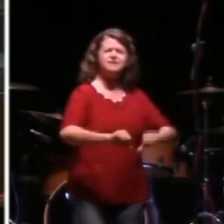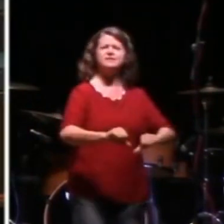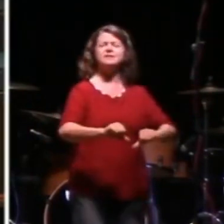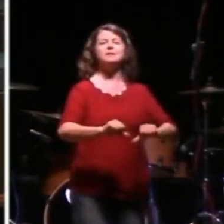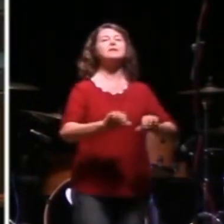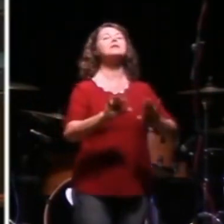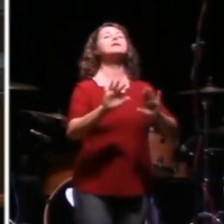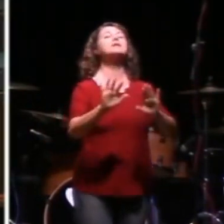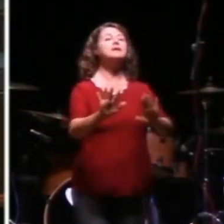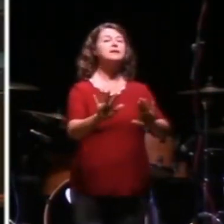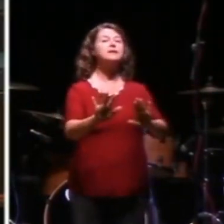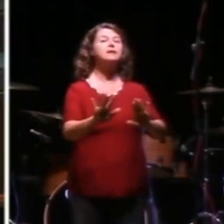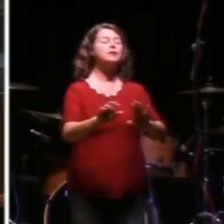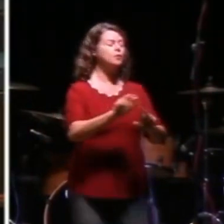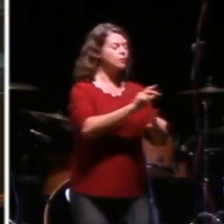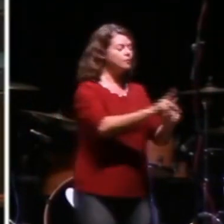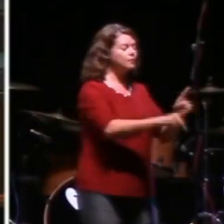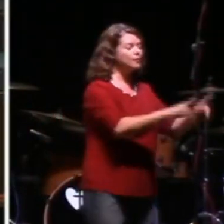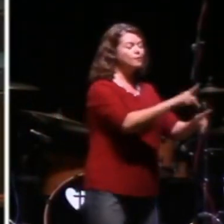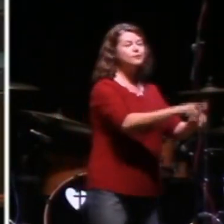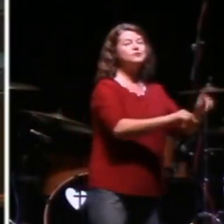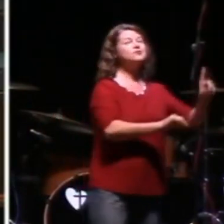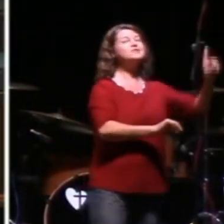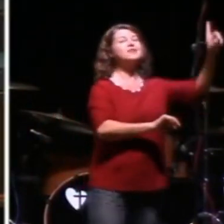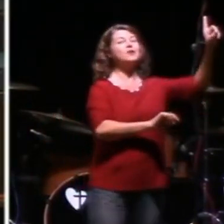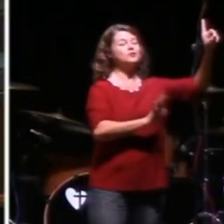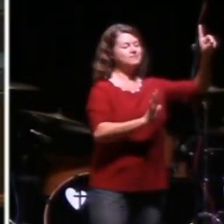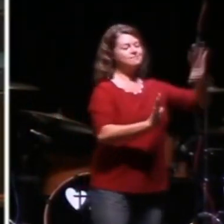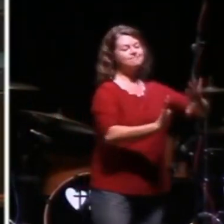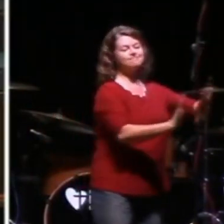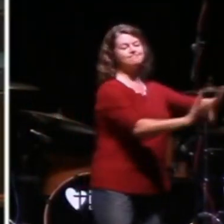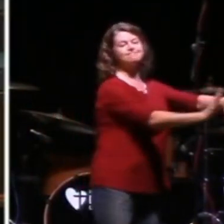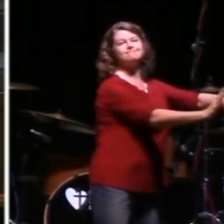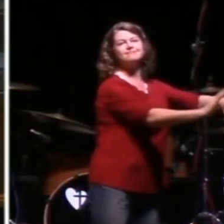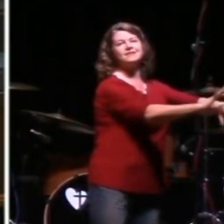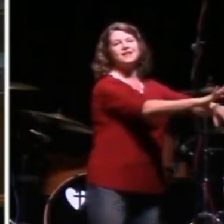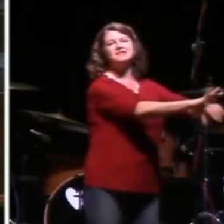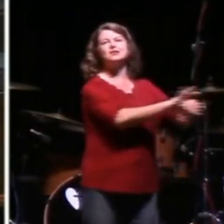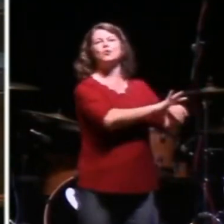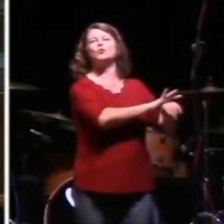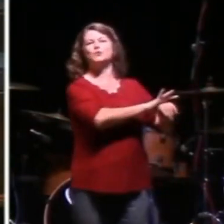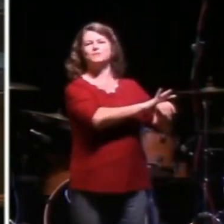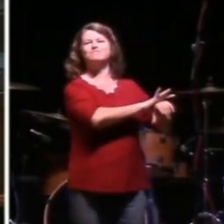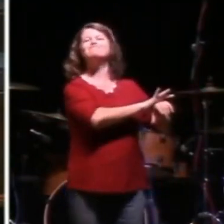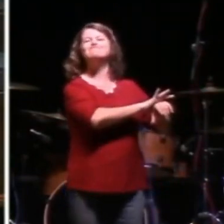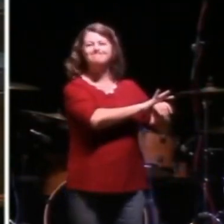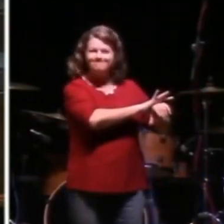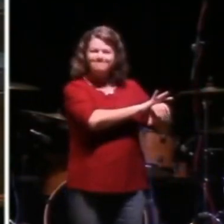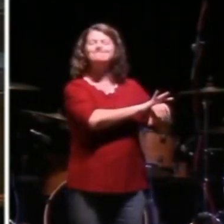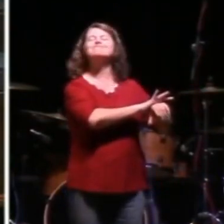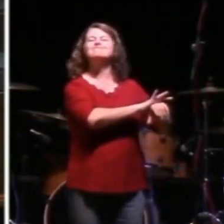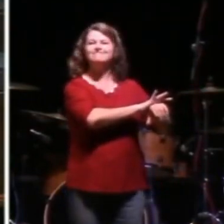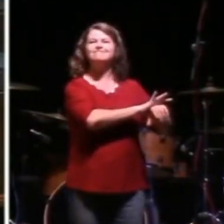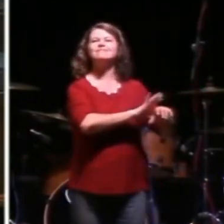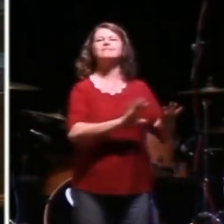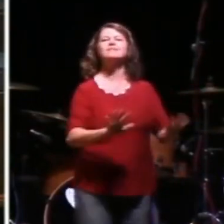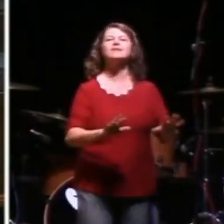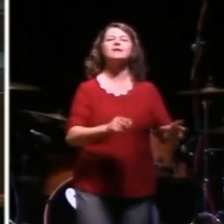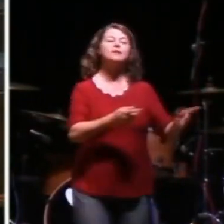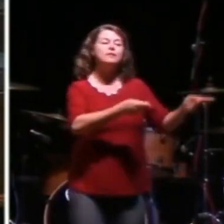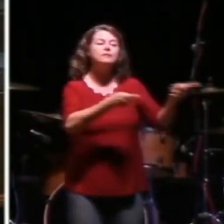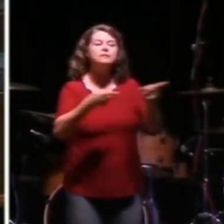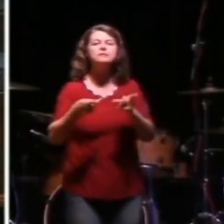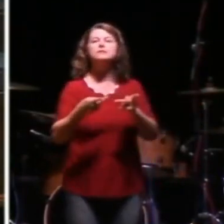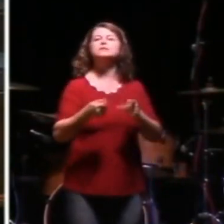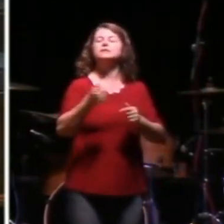atingir o povo do senhor é muito interessante isso um convite ao arrependimento de novo pela taça